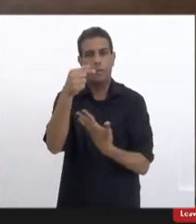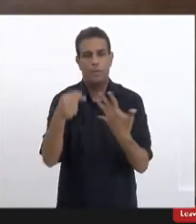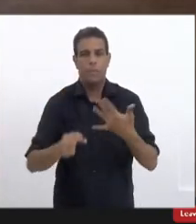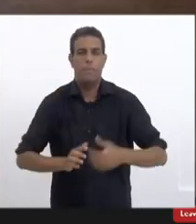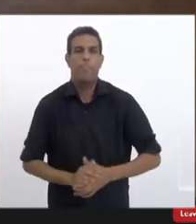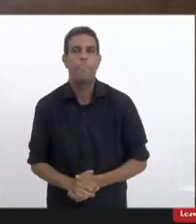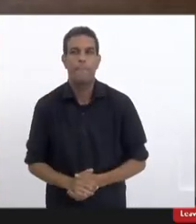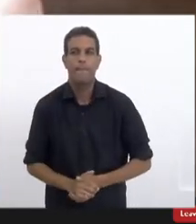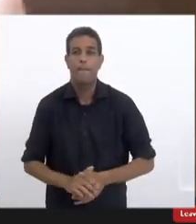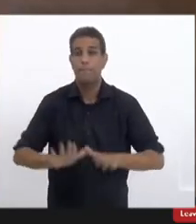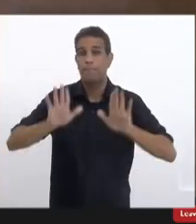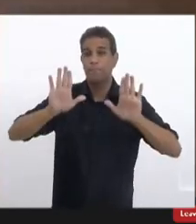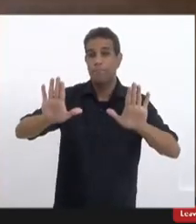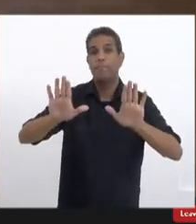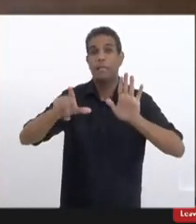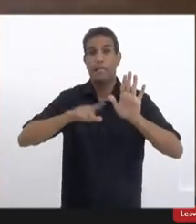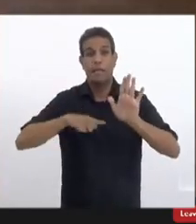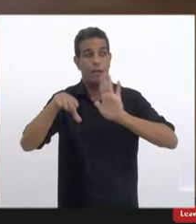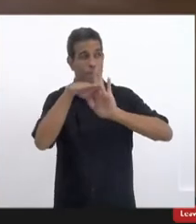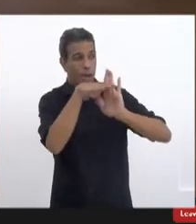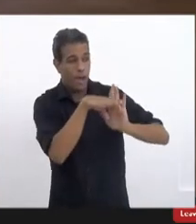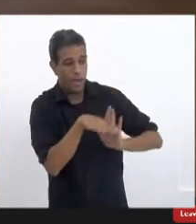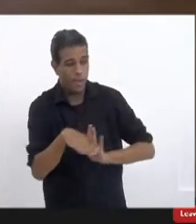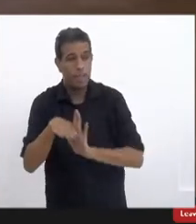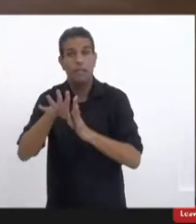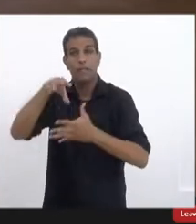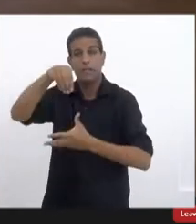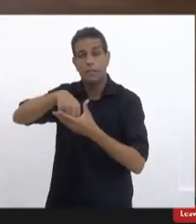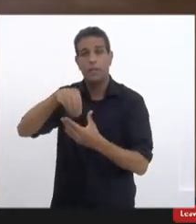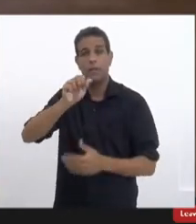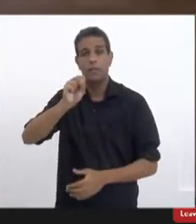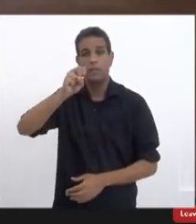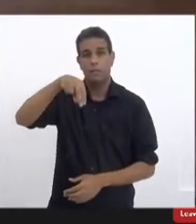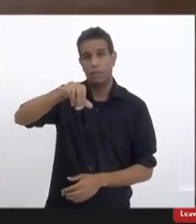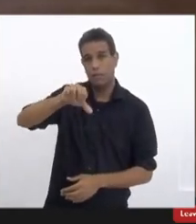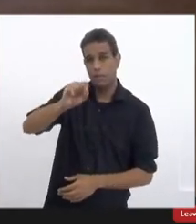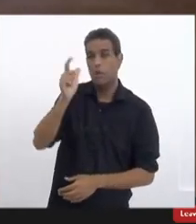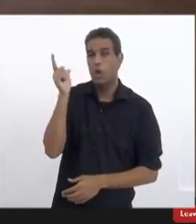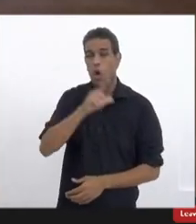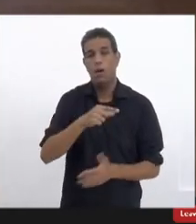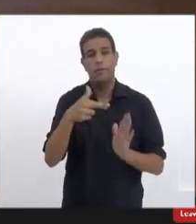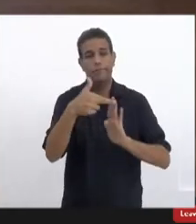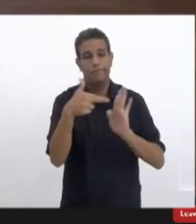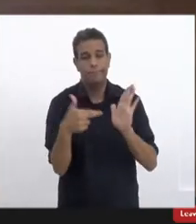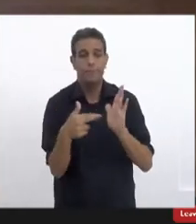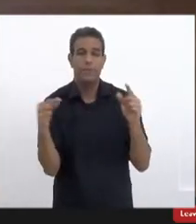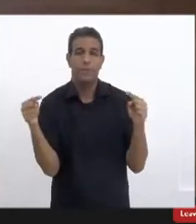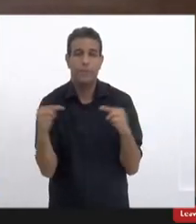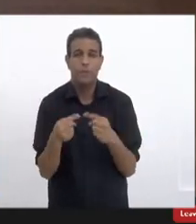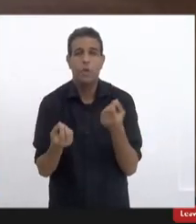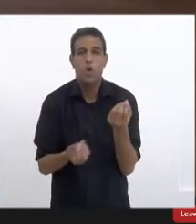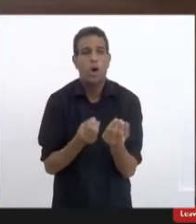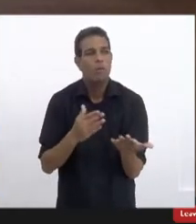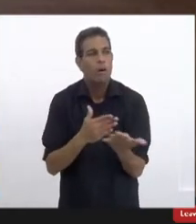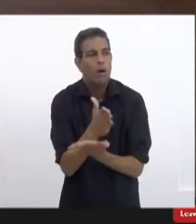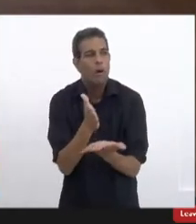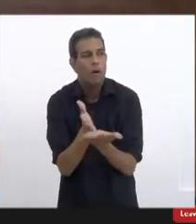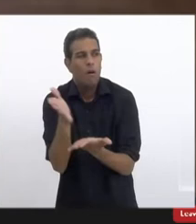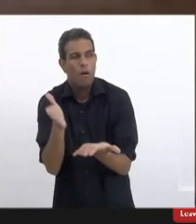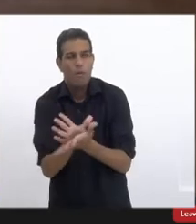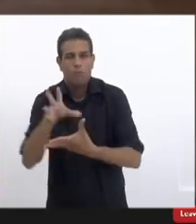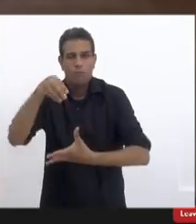públicas. Mas nós temos uma grande preocupação, porque a Anvisa, ela traz, ela regulamenta, né, os requisitos que as